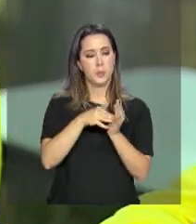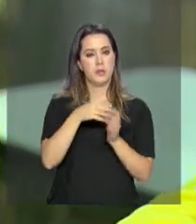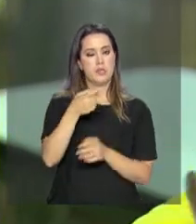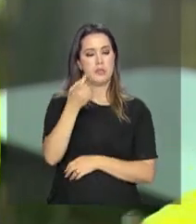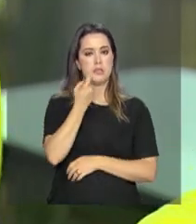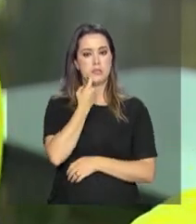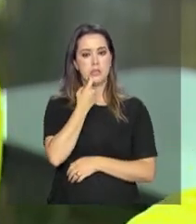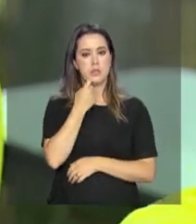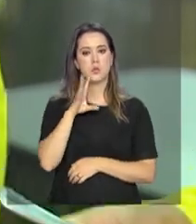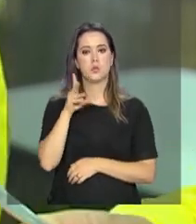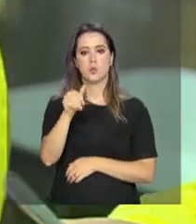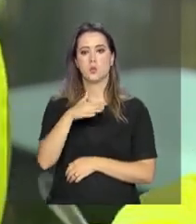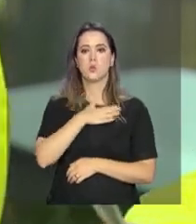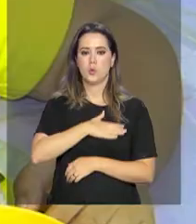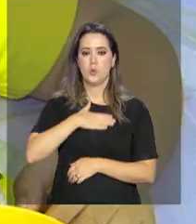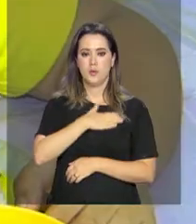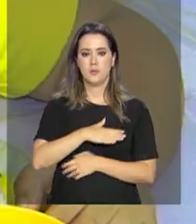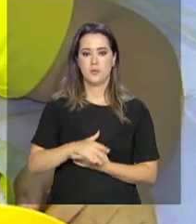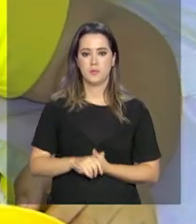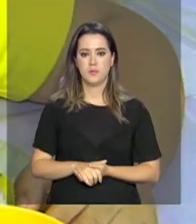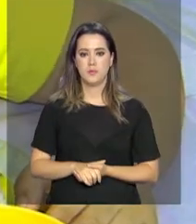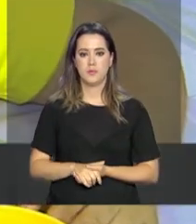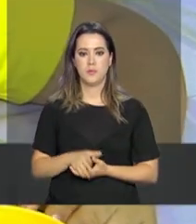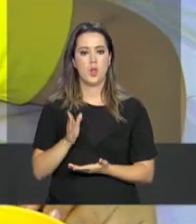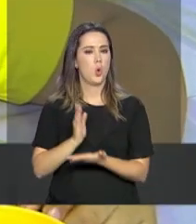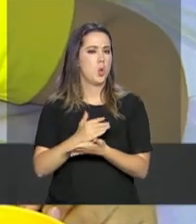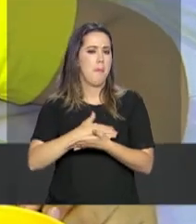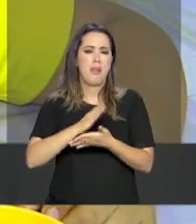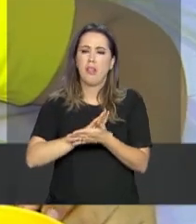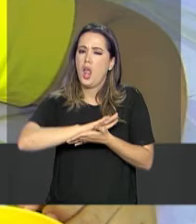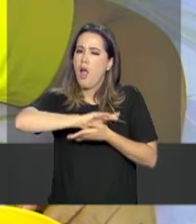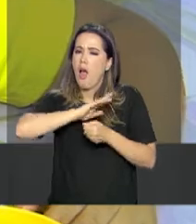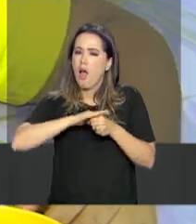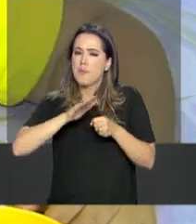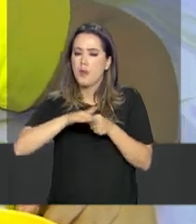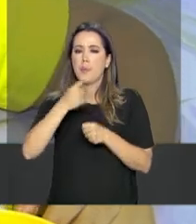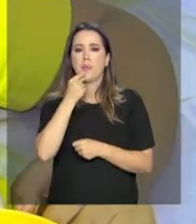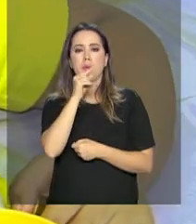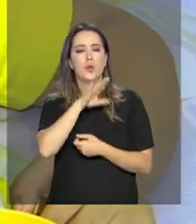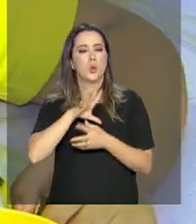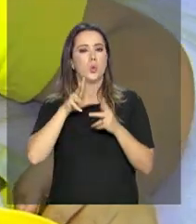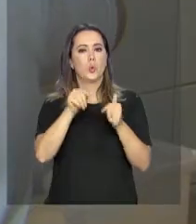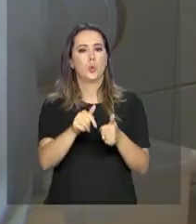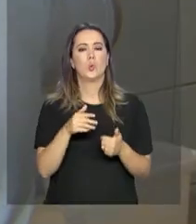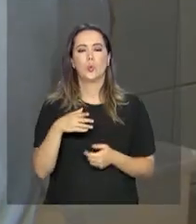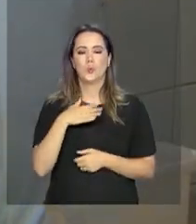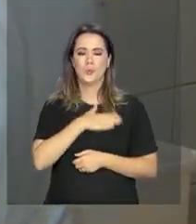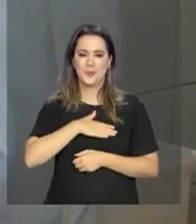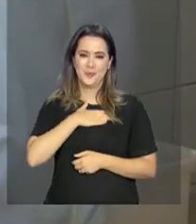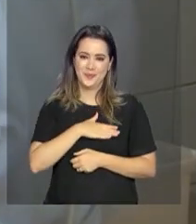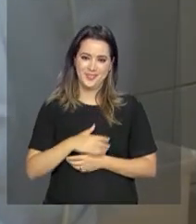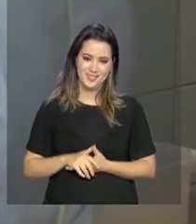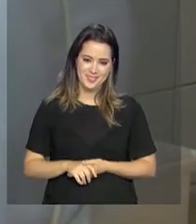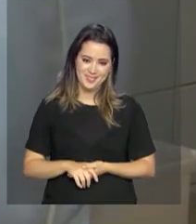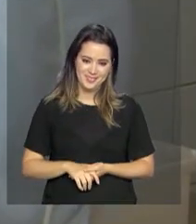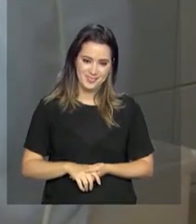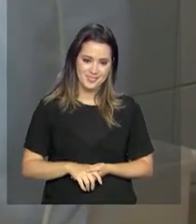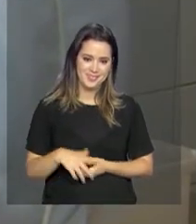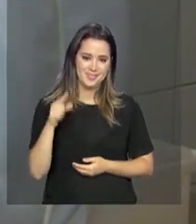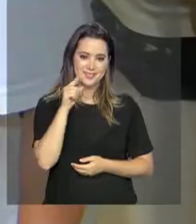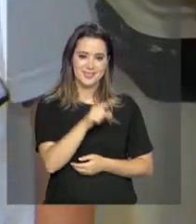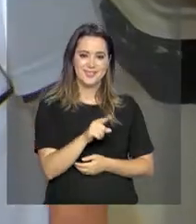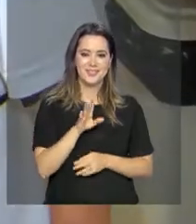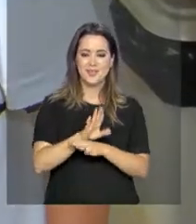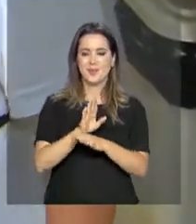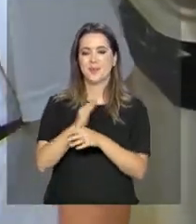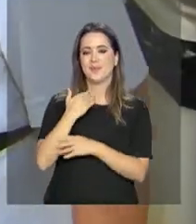ninguém rejeita, são as verduras. Beterraba, salada, tomate, batatinha e purê. O apoio a bancos de alimentos,